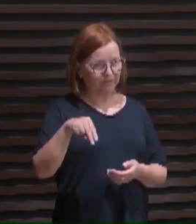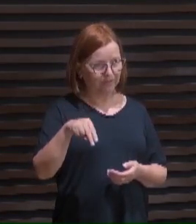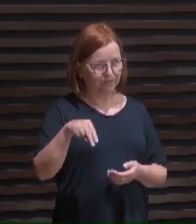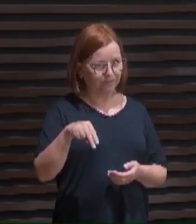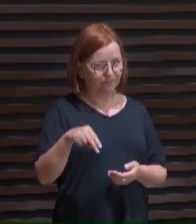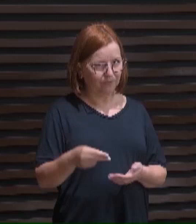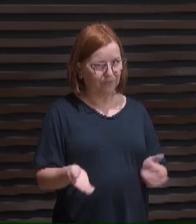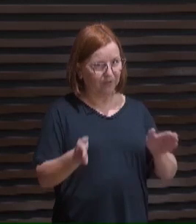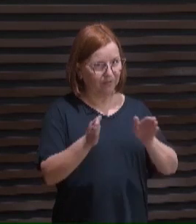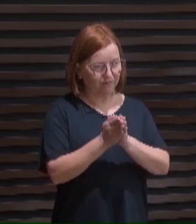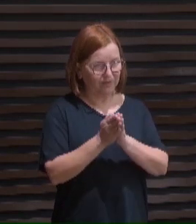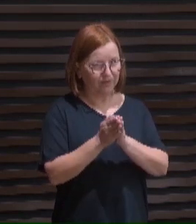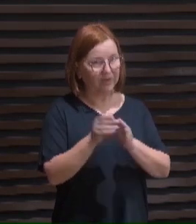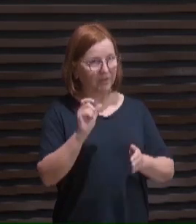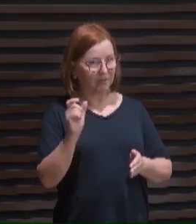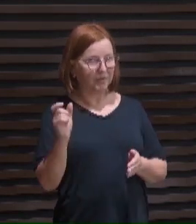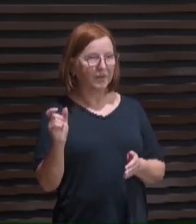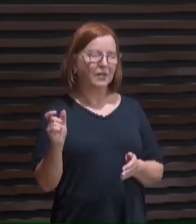as palavras